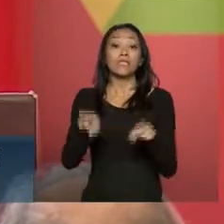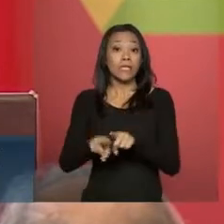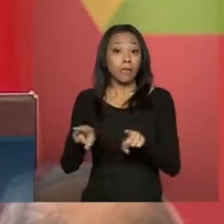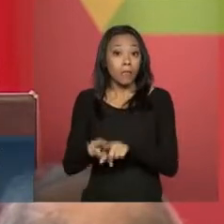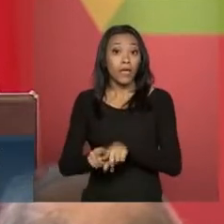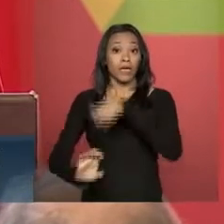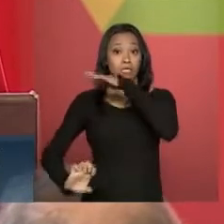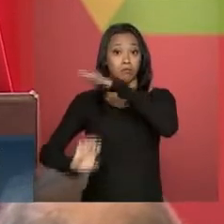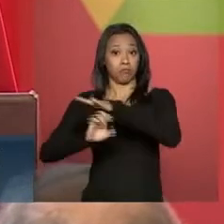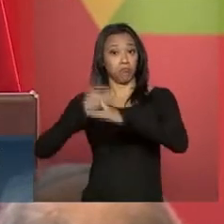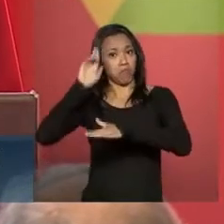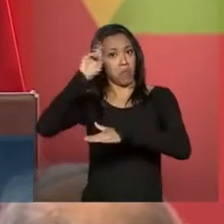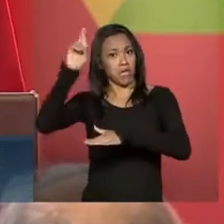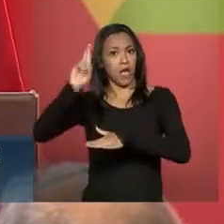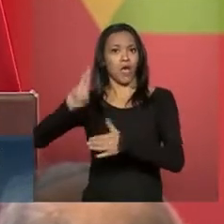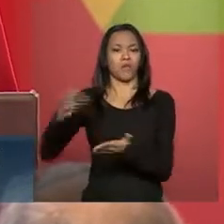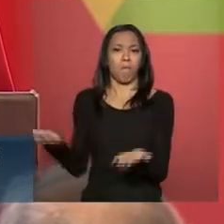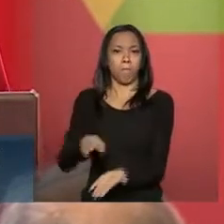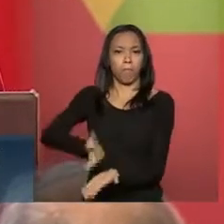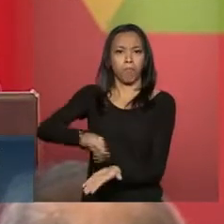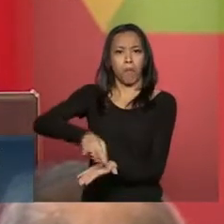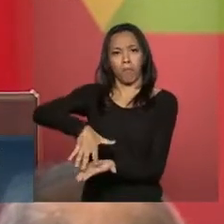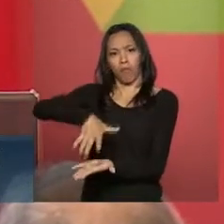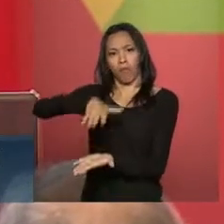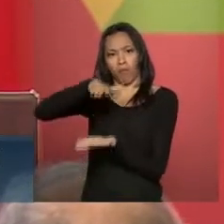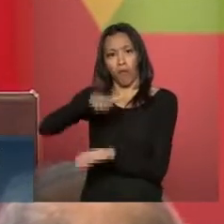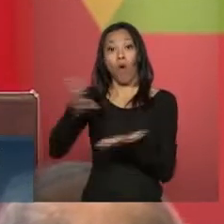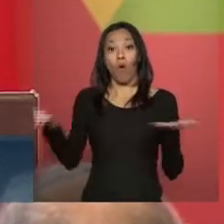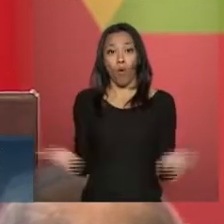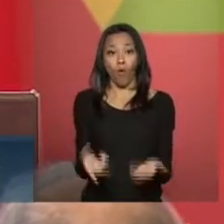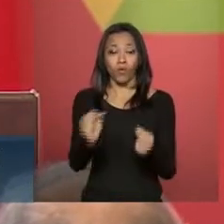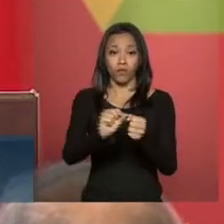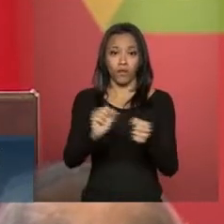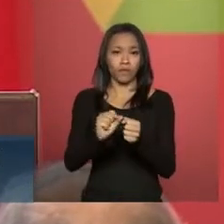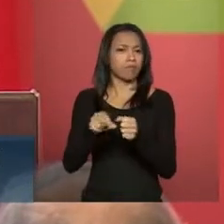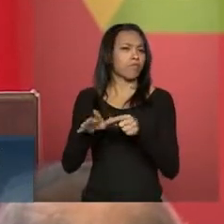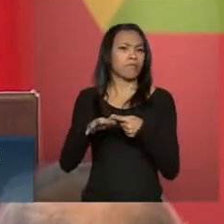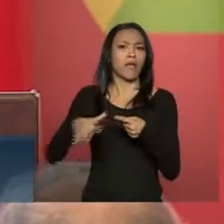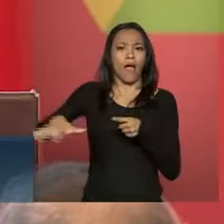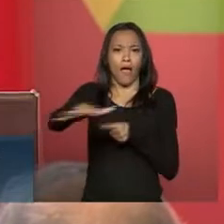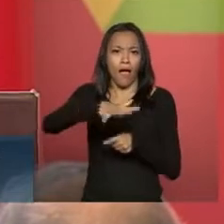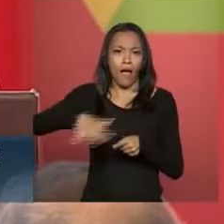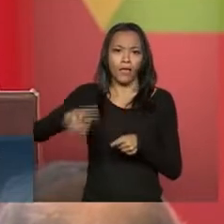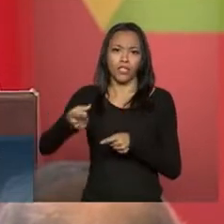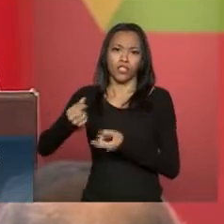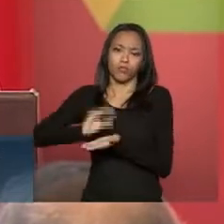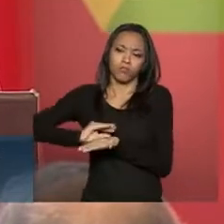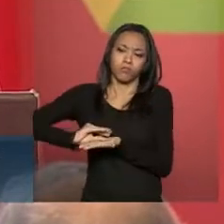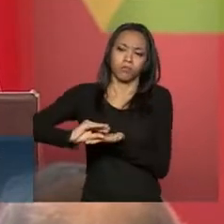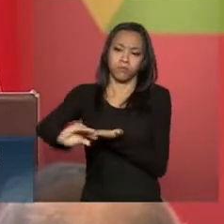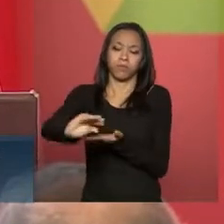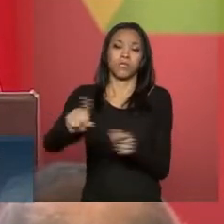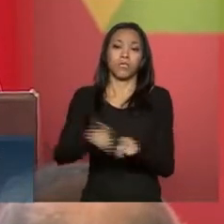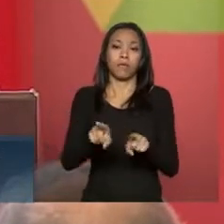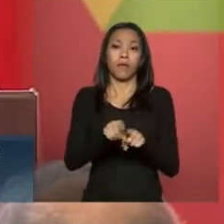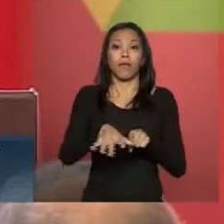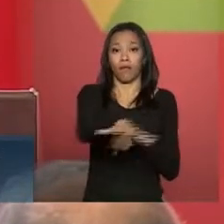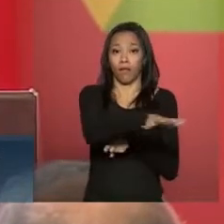empresariais, firmados hoje, em especial nas áreas de investimentos e